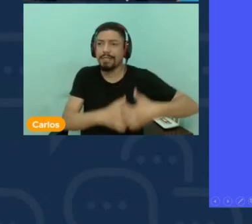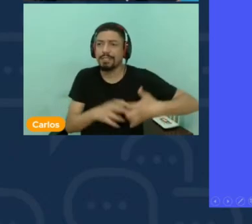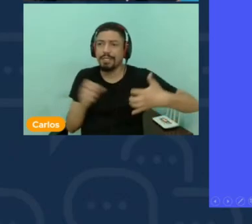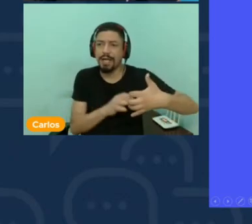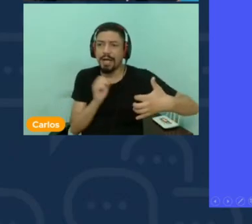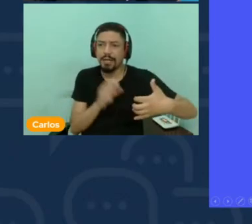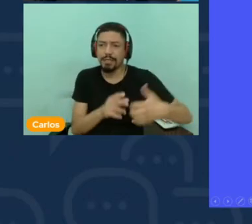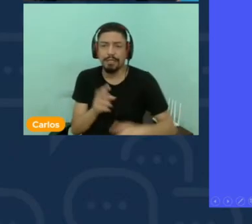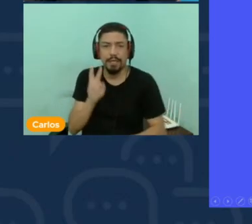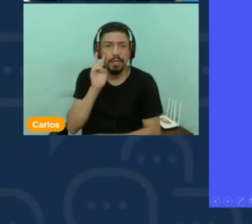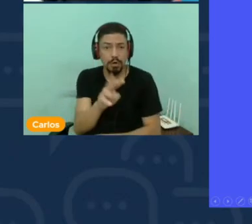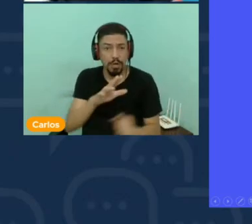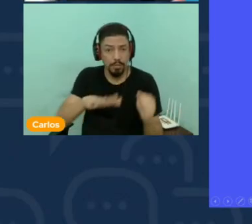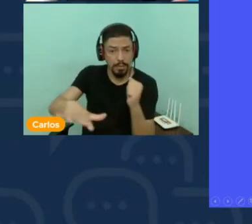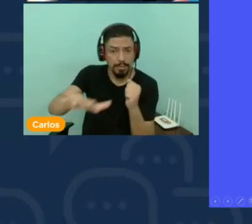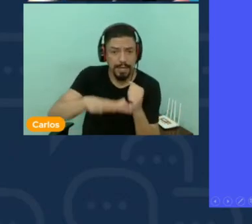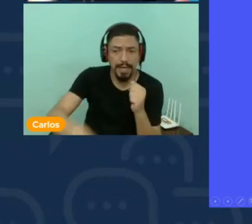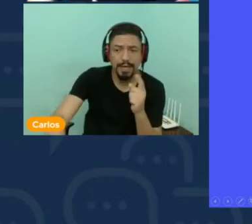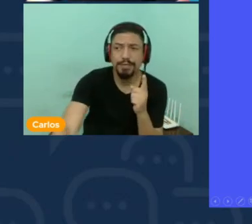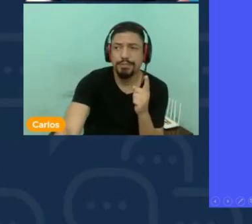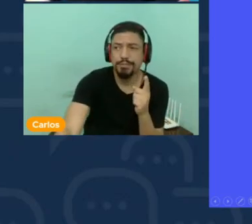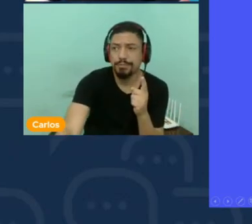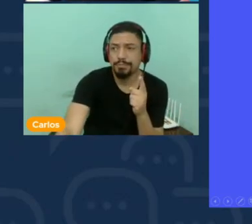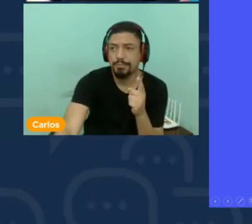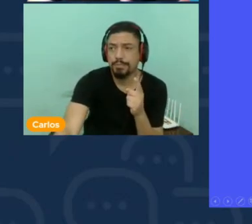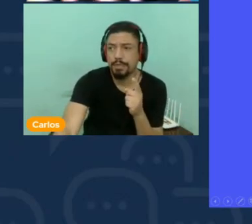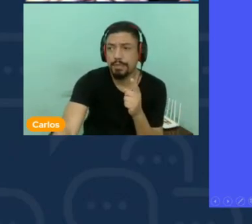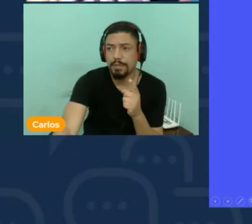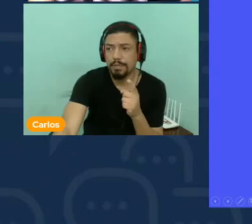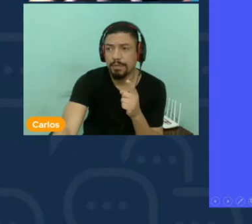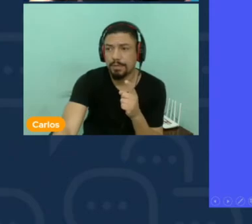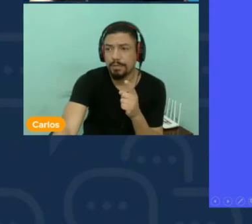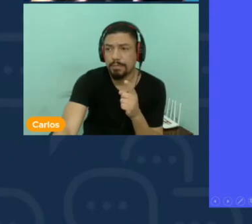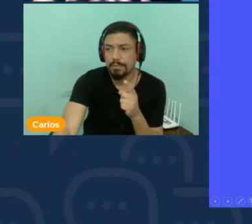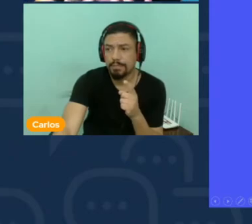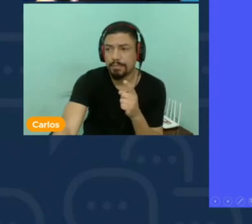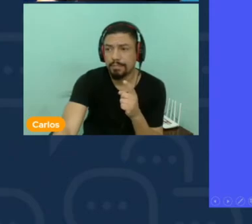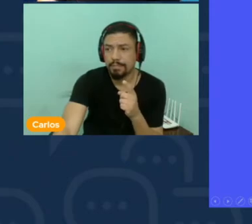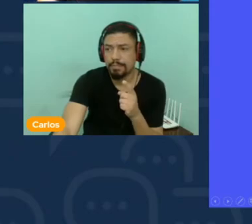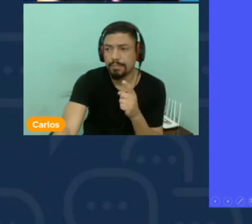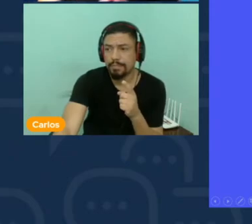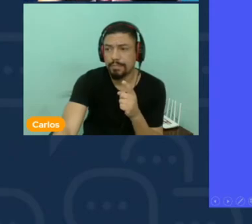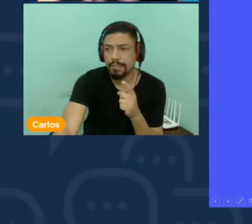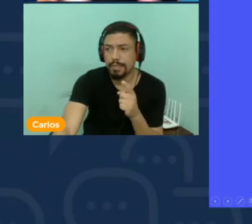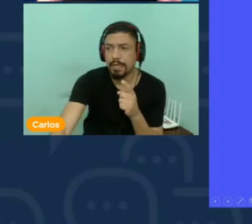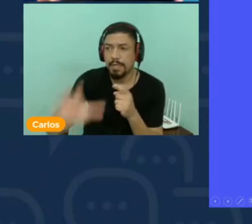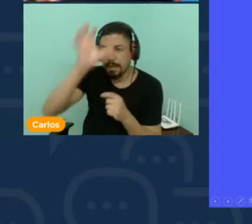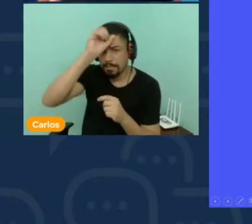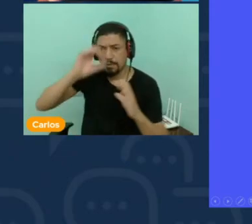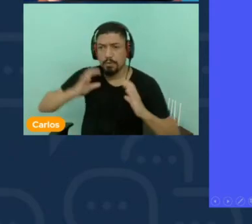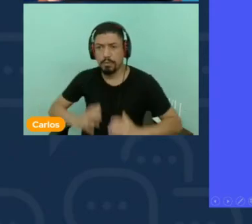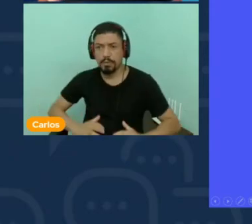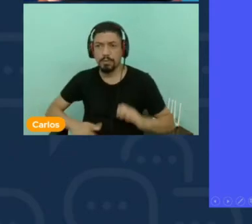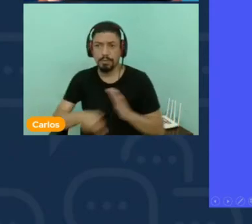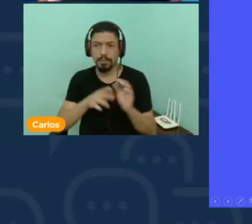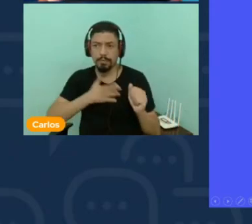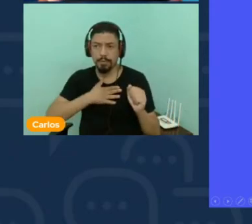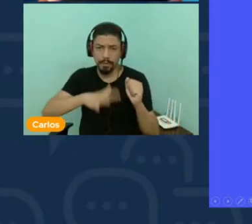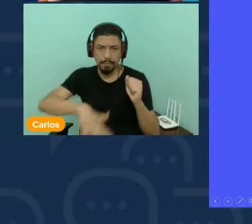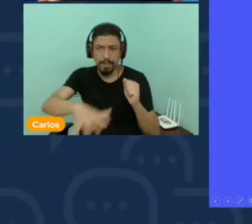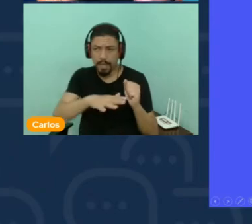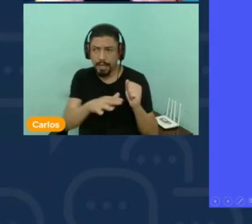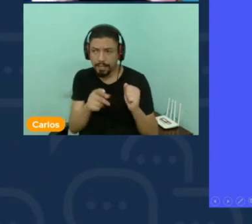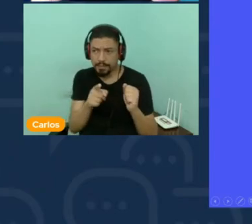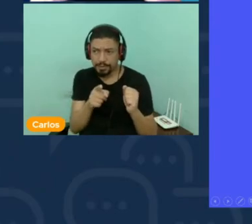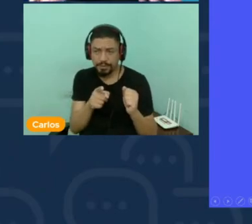vai olhar para o meu ambiente, ele vai aprender como é que o meu ambiente se comporta ao longo de um tempo,